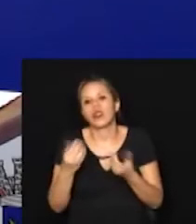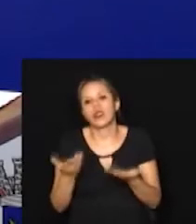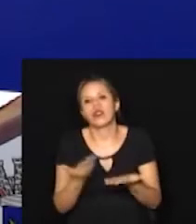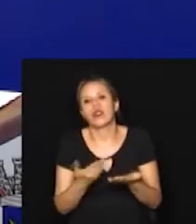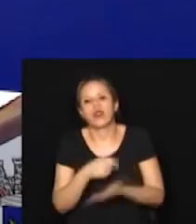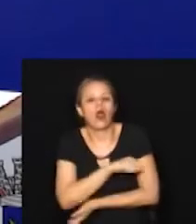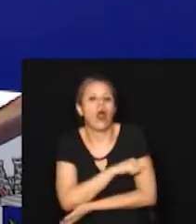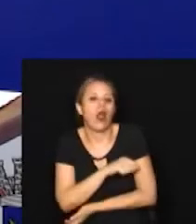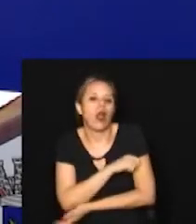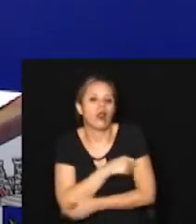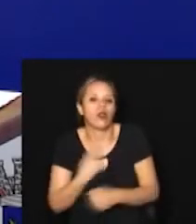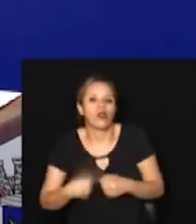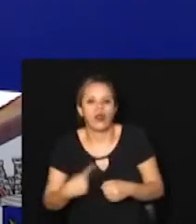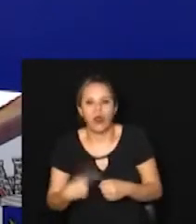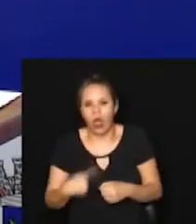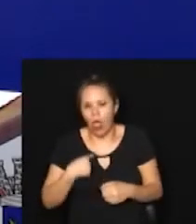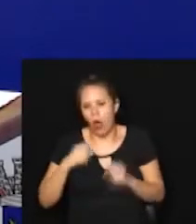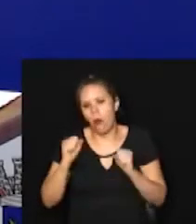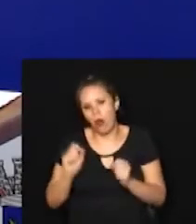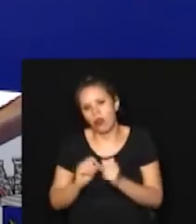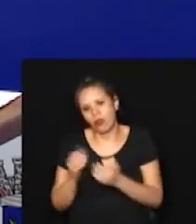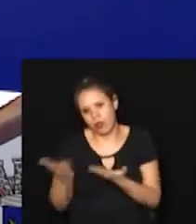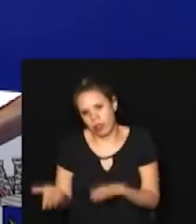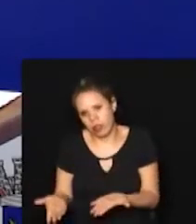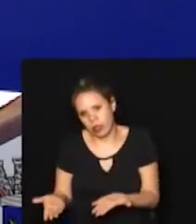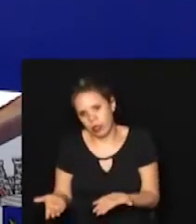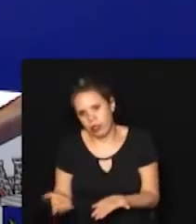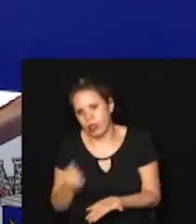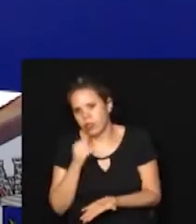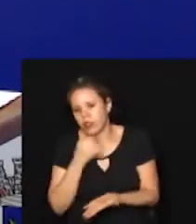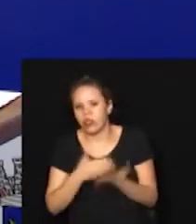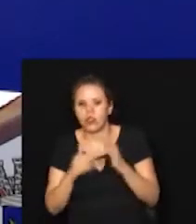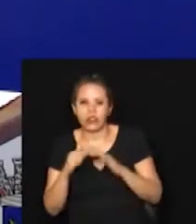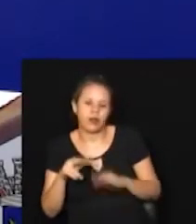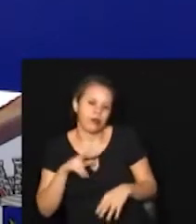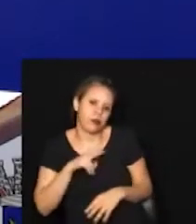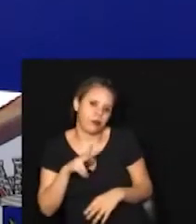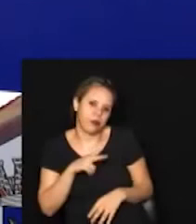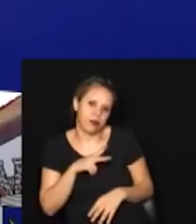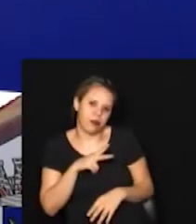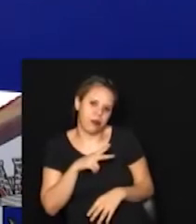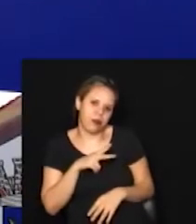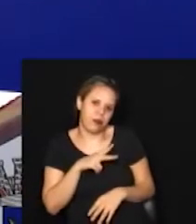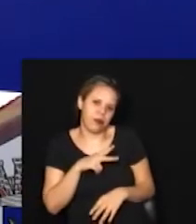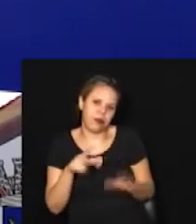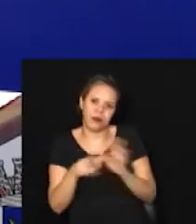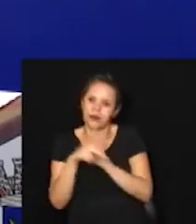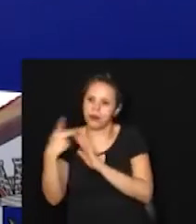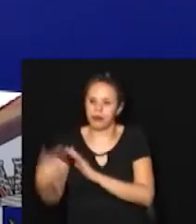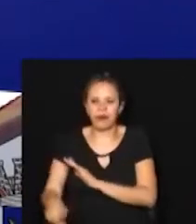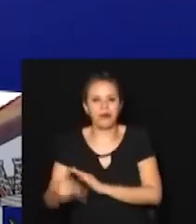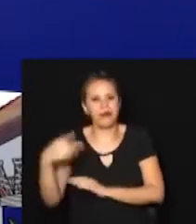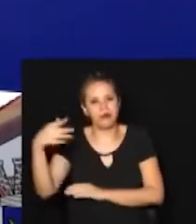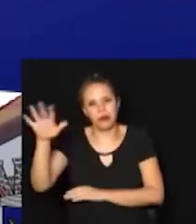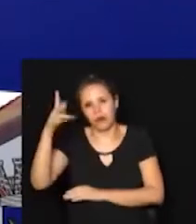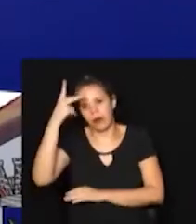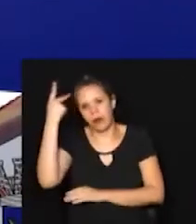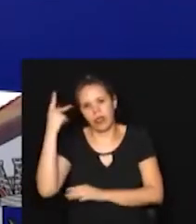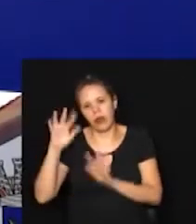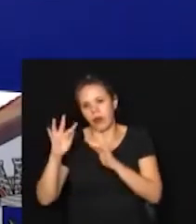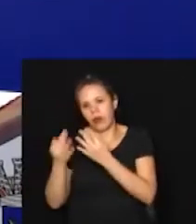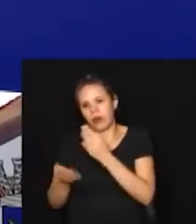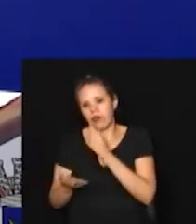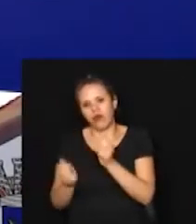municipal? Porque isso aqui eu posso fazer. No caso da escola particular, aí vai a relação dos pais